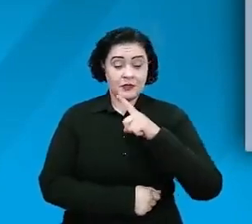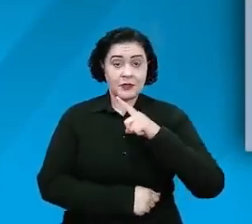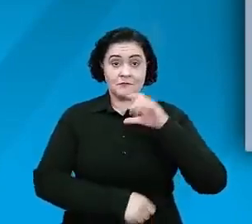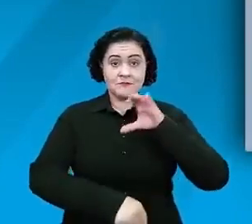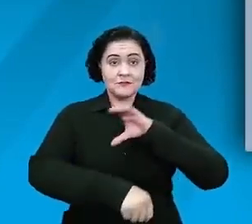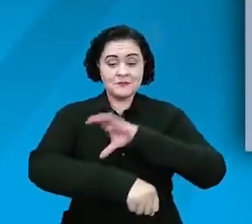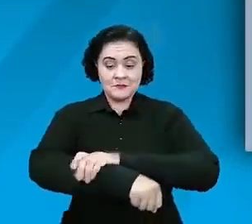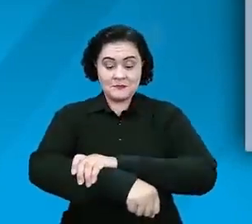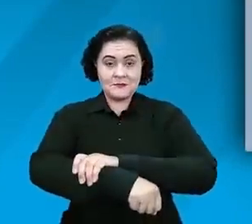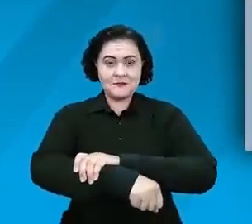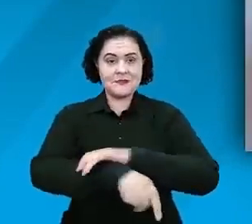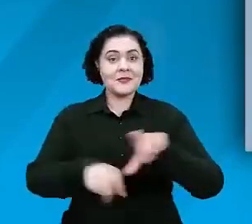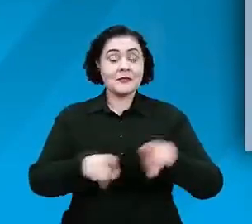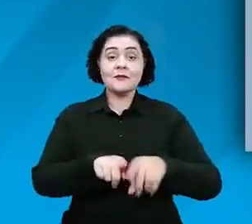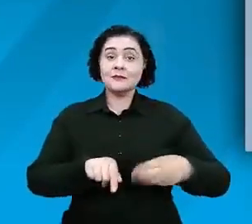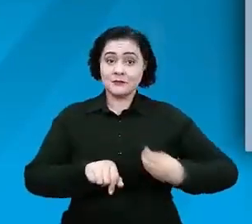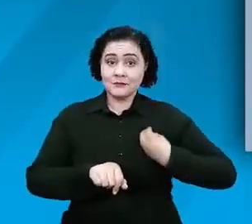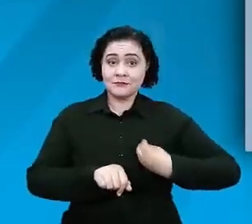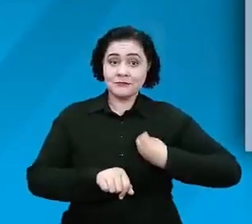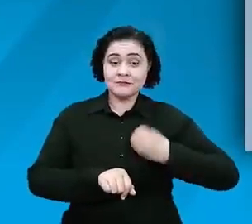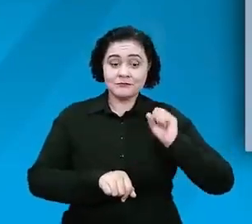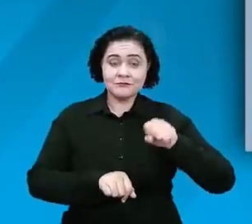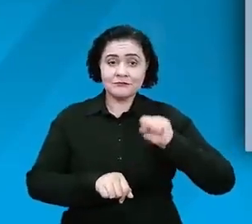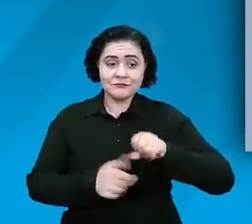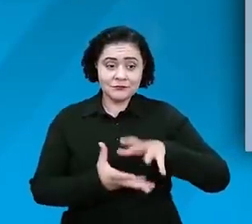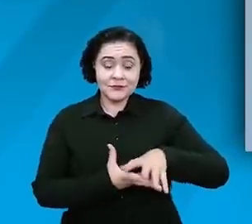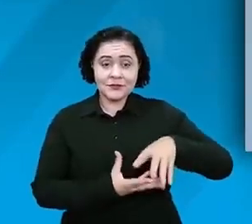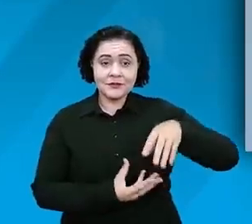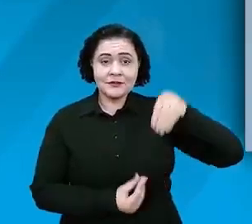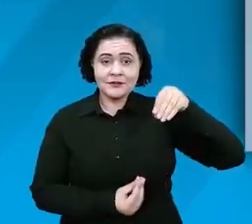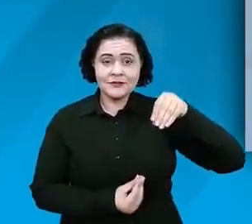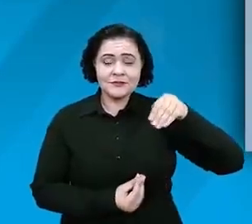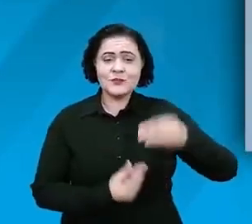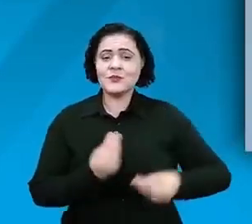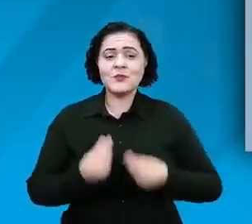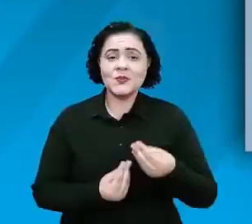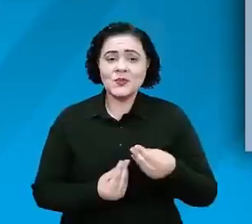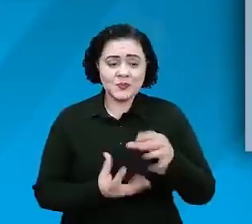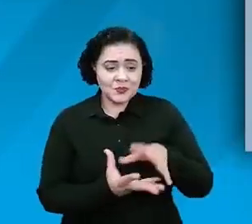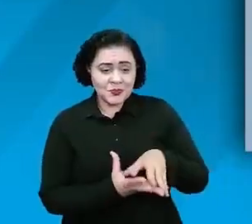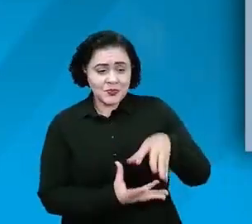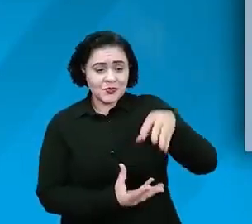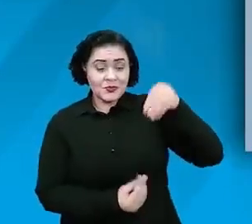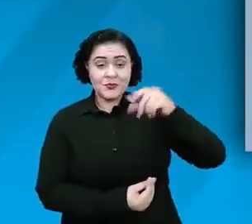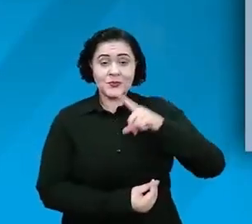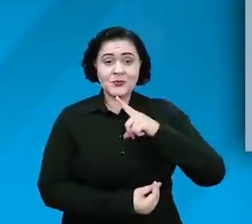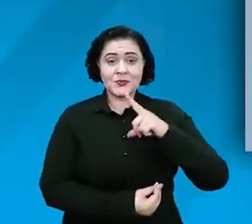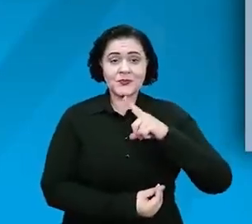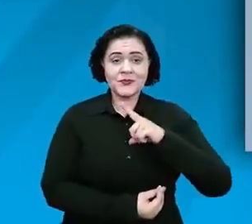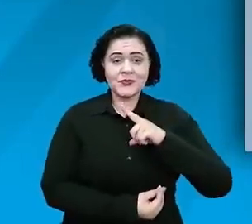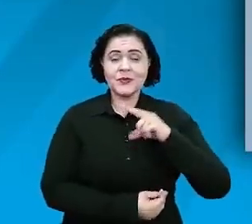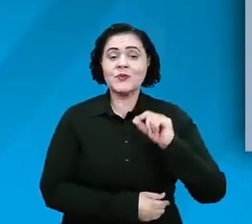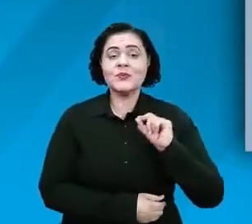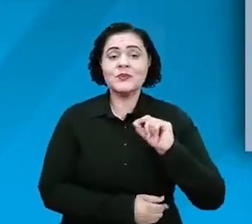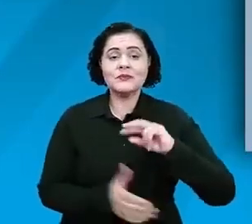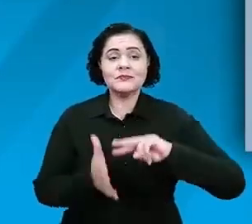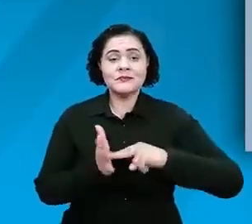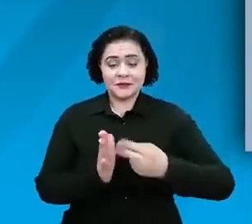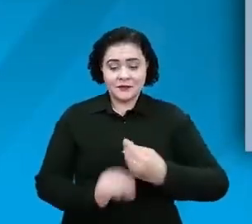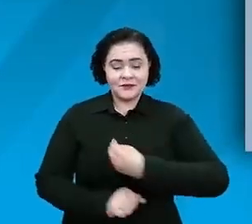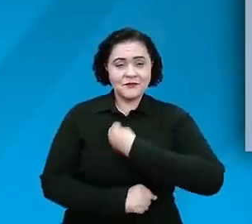parte material que nós temos, existe uma parte espiritual. E essa parte espiritual que nós temos,